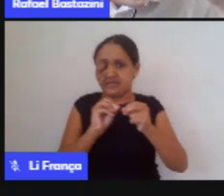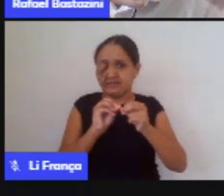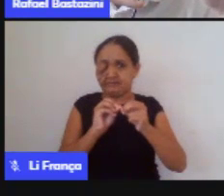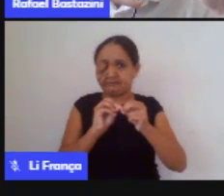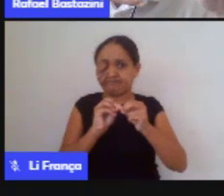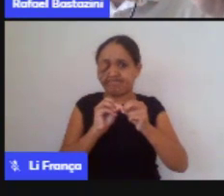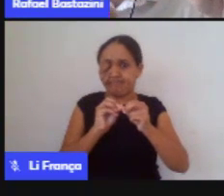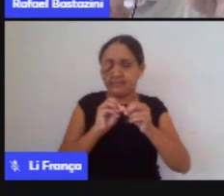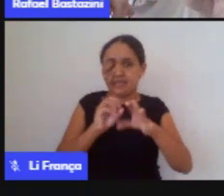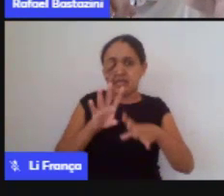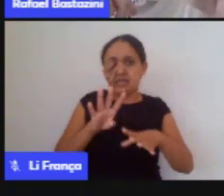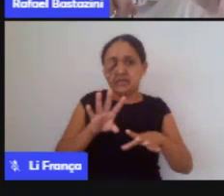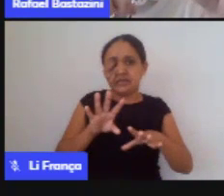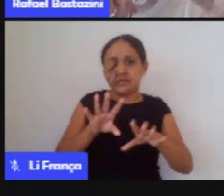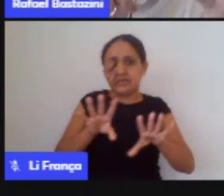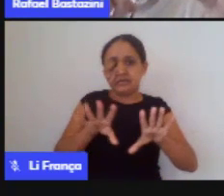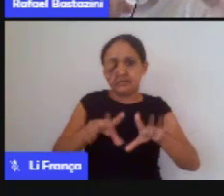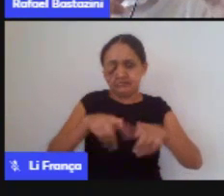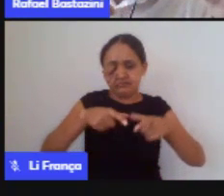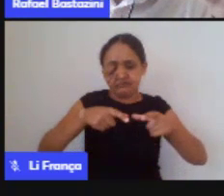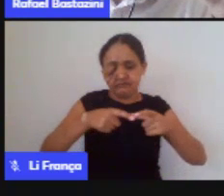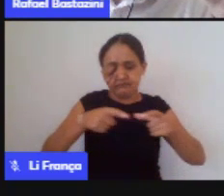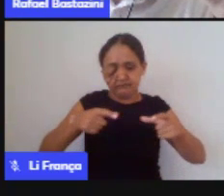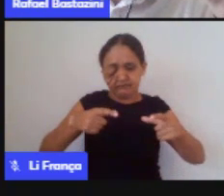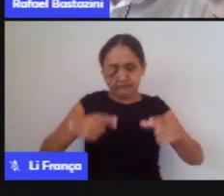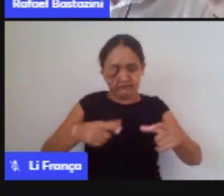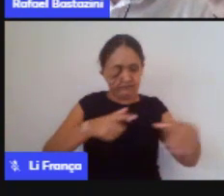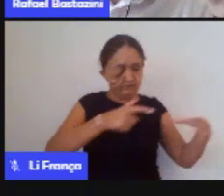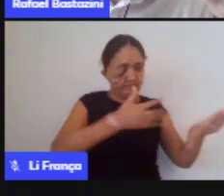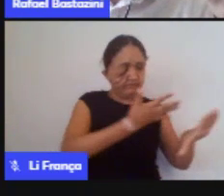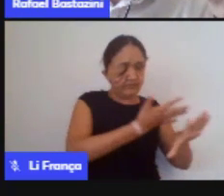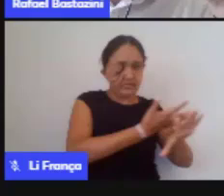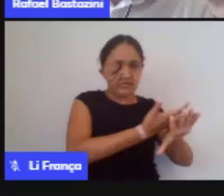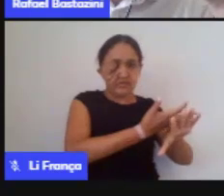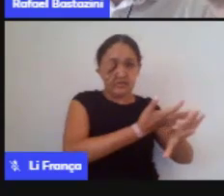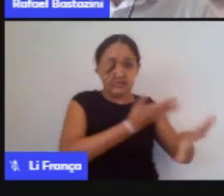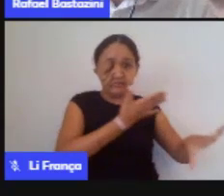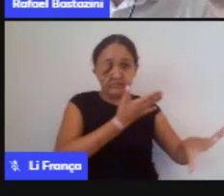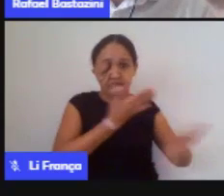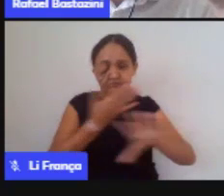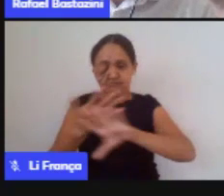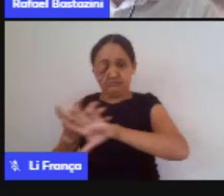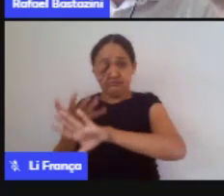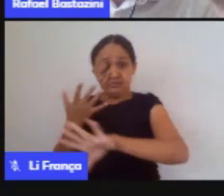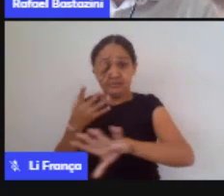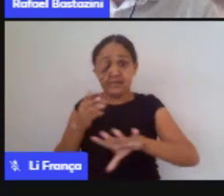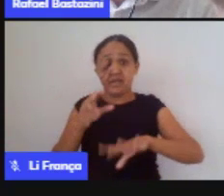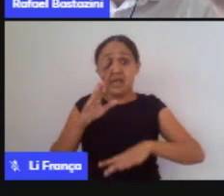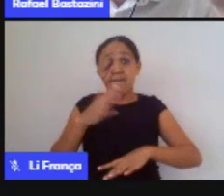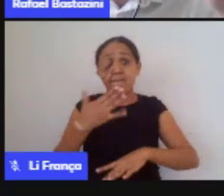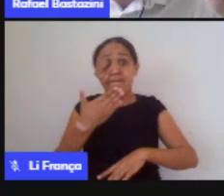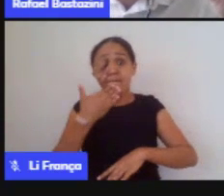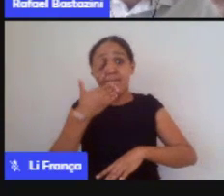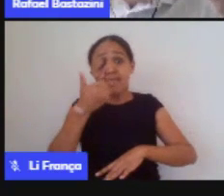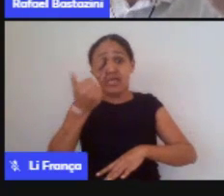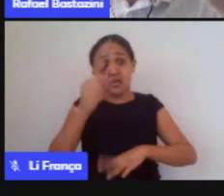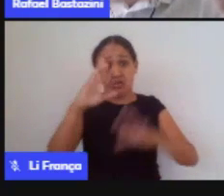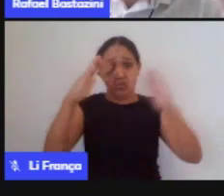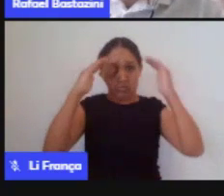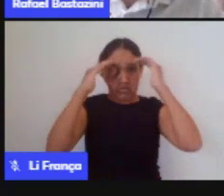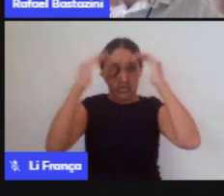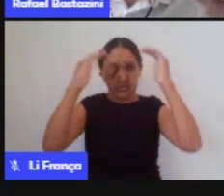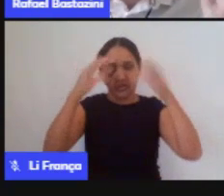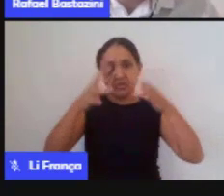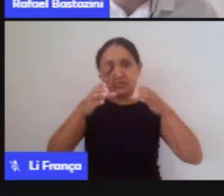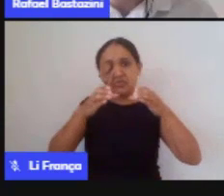urbana consolidada tinha que estender as infraestruturas para atender os conjuntos habitacionais,